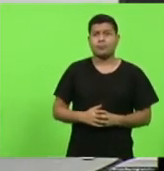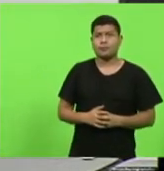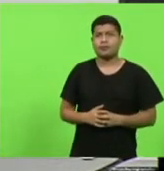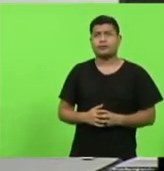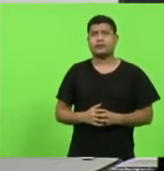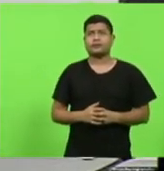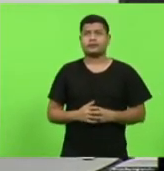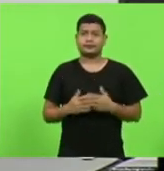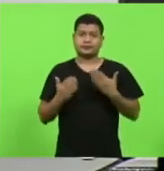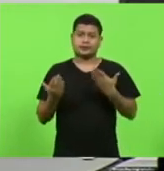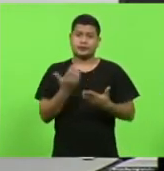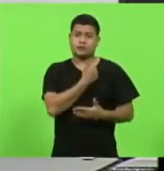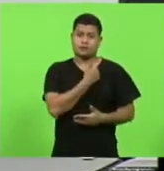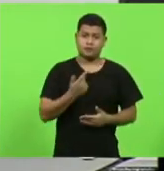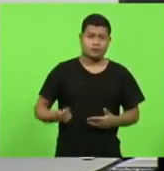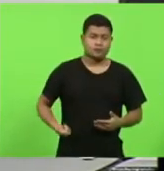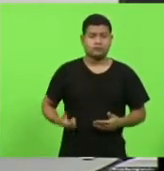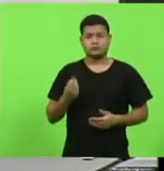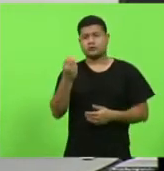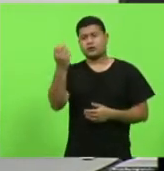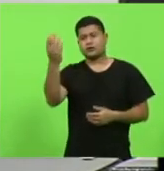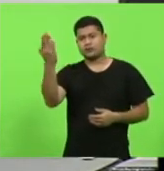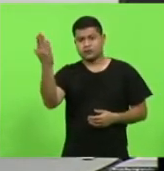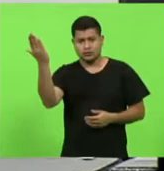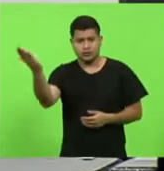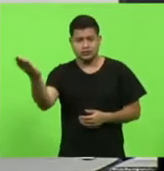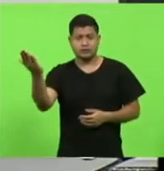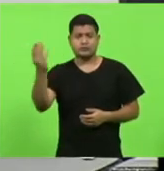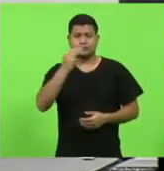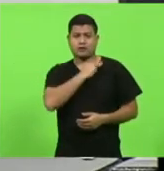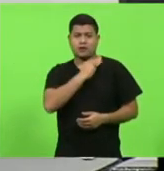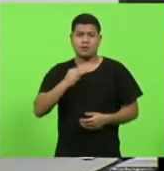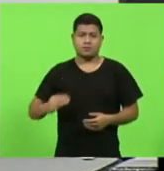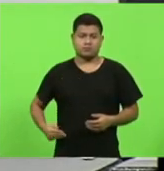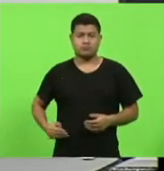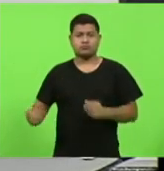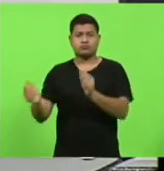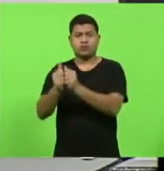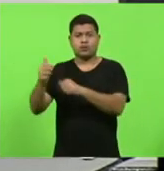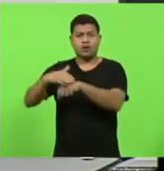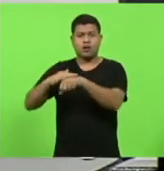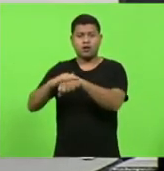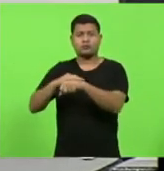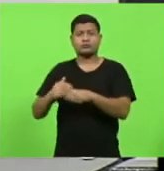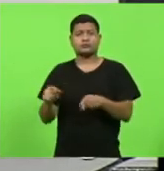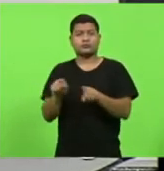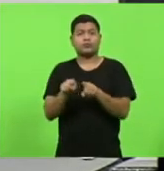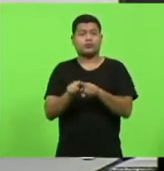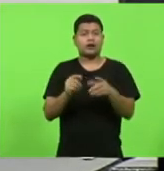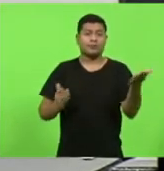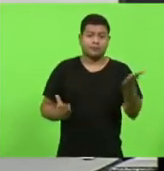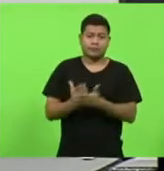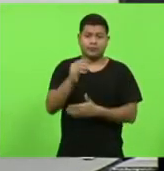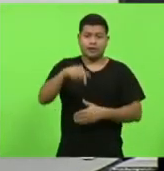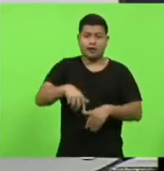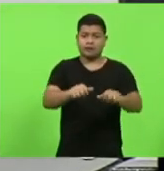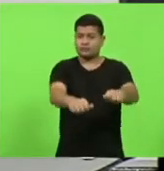dessa ida do governador ao ministro, desse recurso, da aprovação aqui no